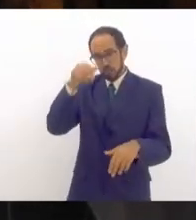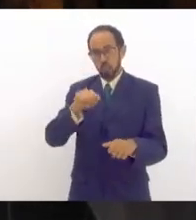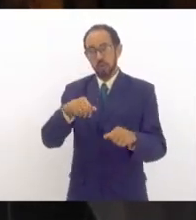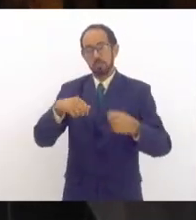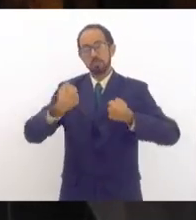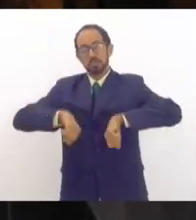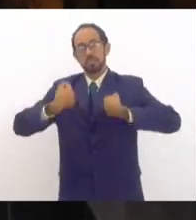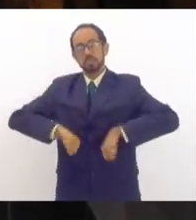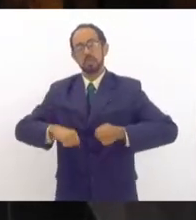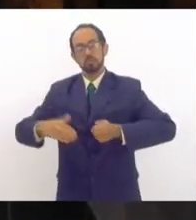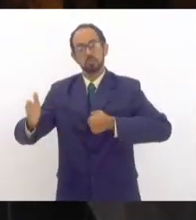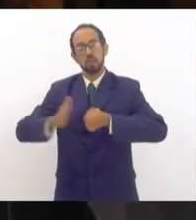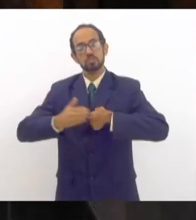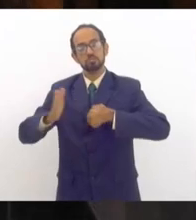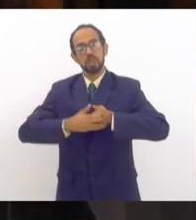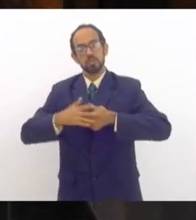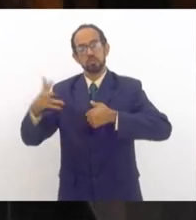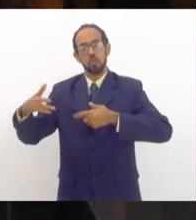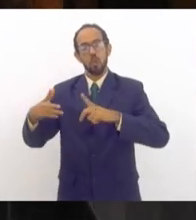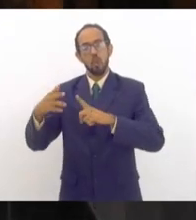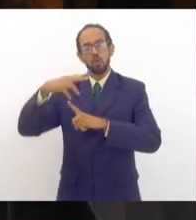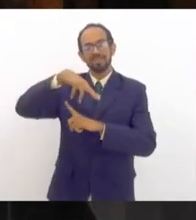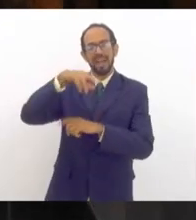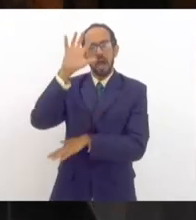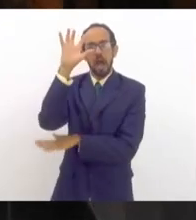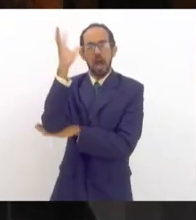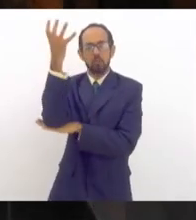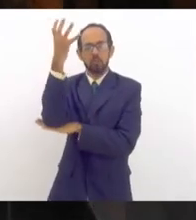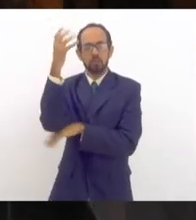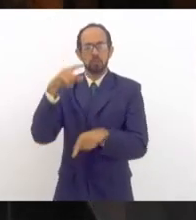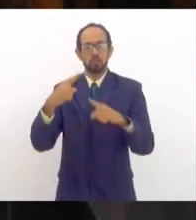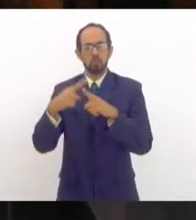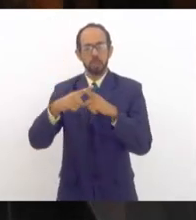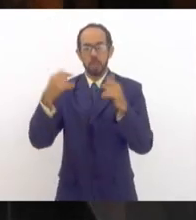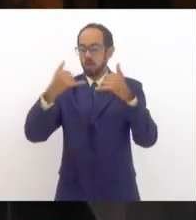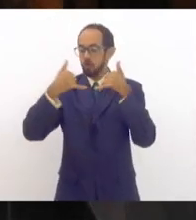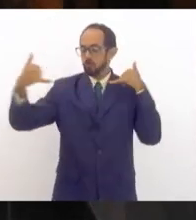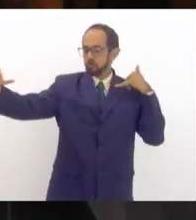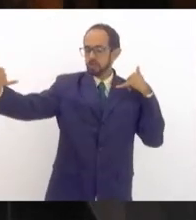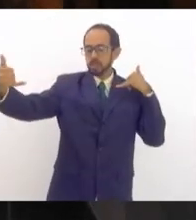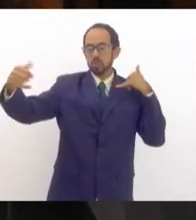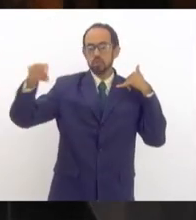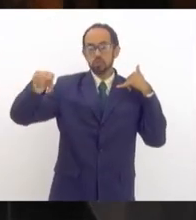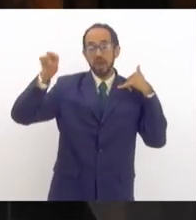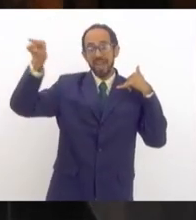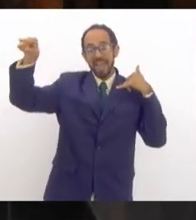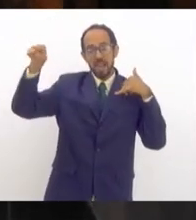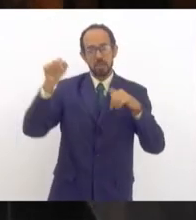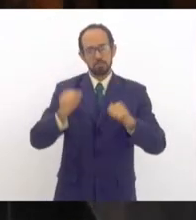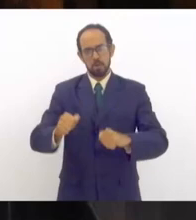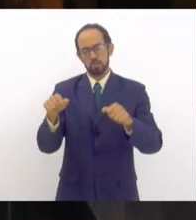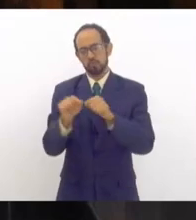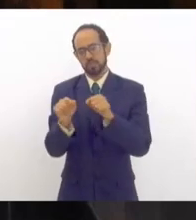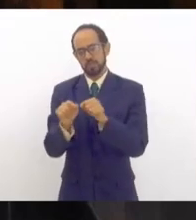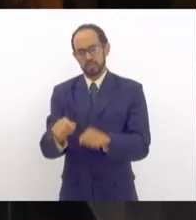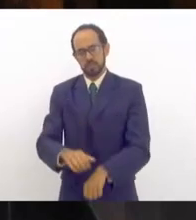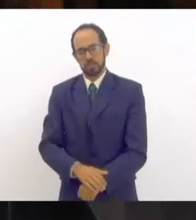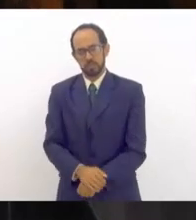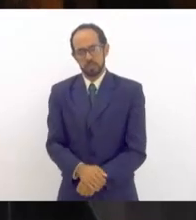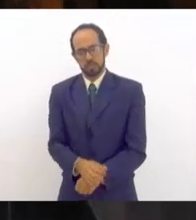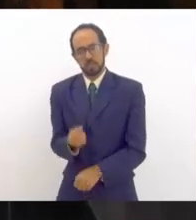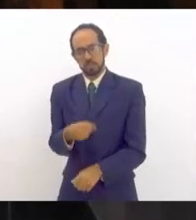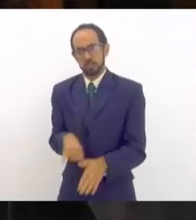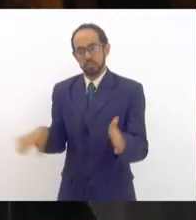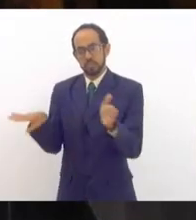para poder tirar os galhos Porque nas redes elétricas só ele ou pode fazer esse serviço e quando você chega